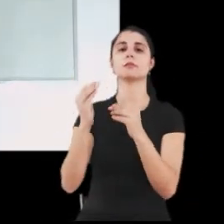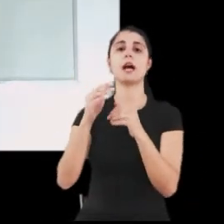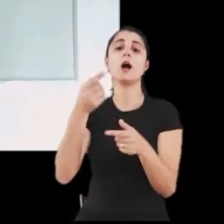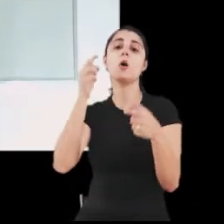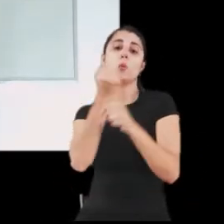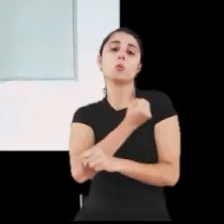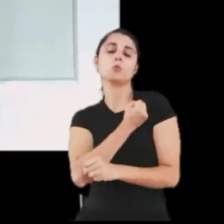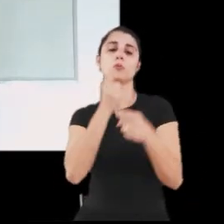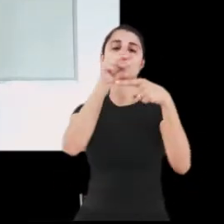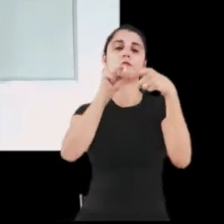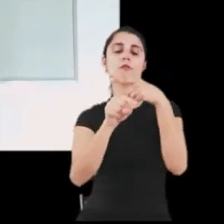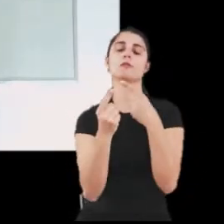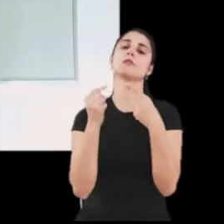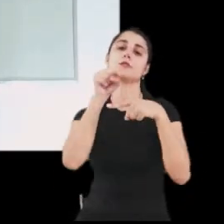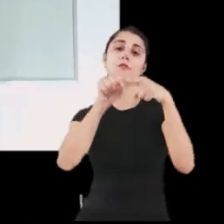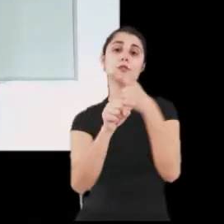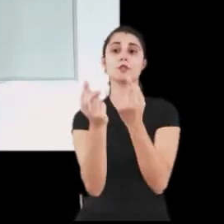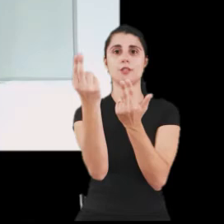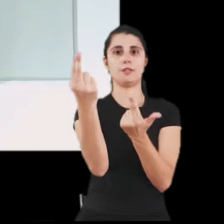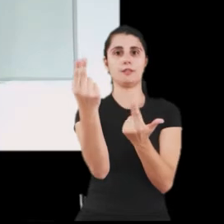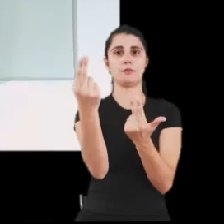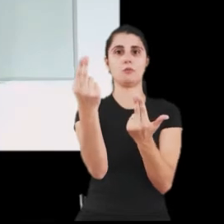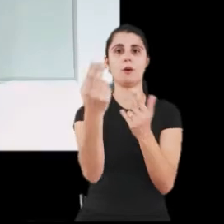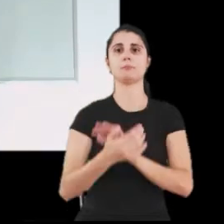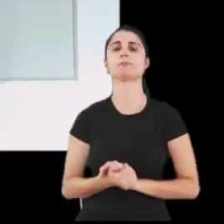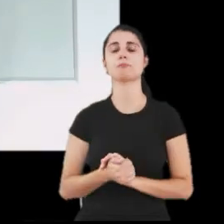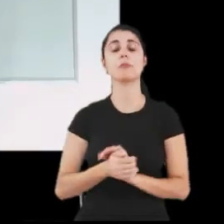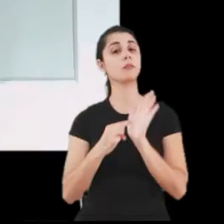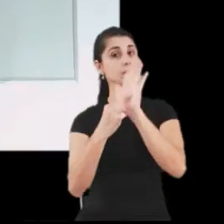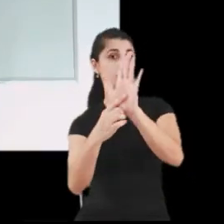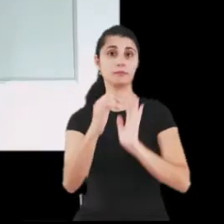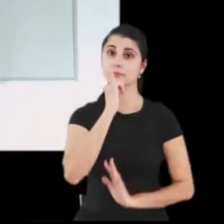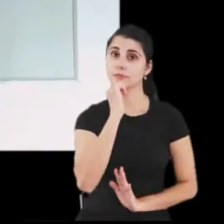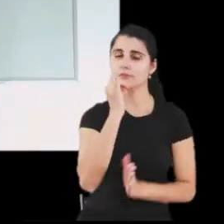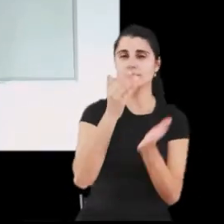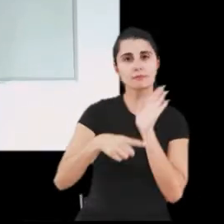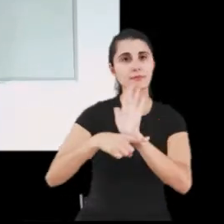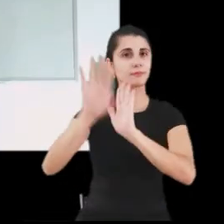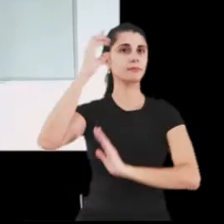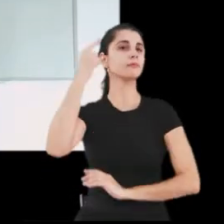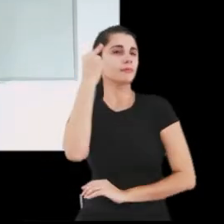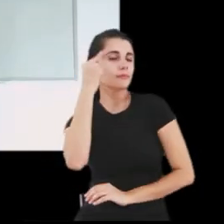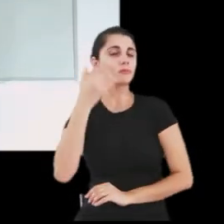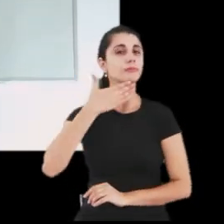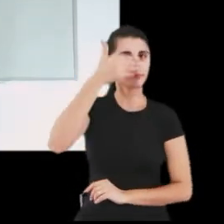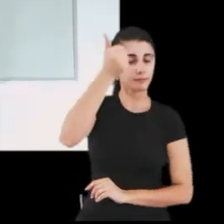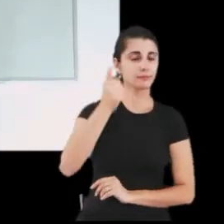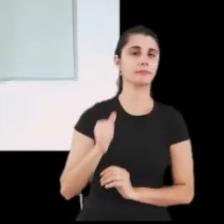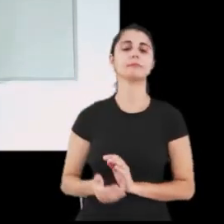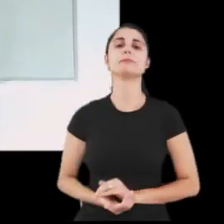igual entre dois ou mais números. Eu coloquei aqui um exemplo para a gente poder começar a pensar em como resolver o